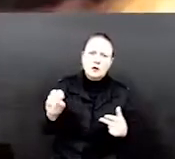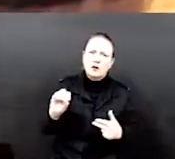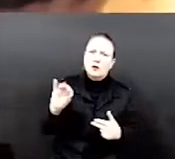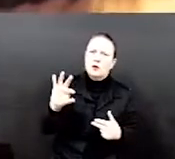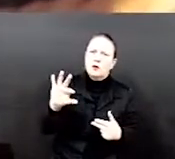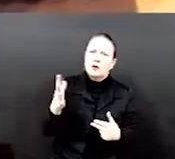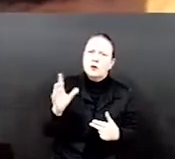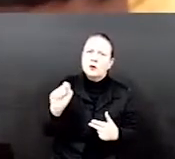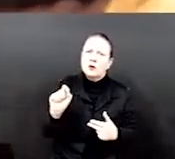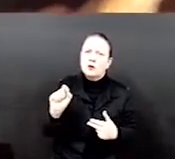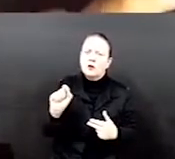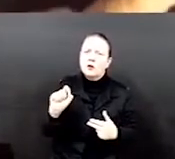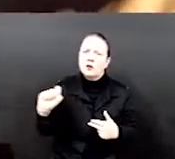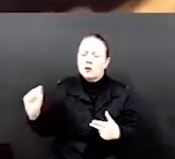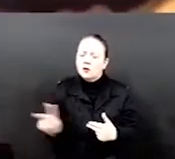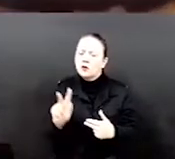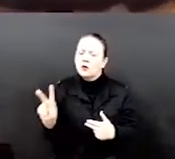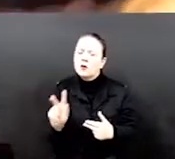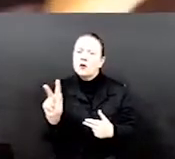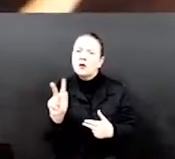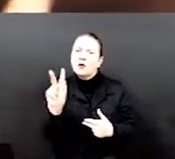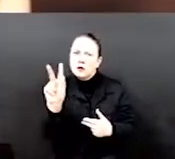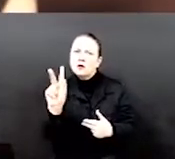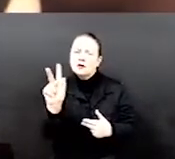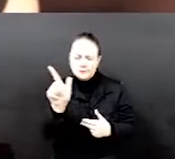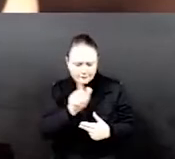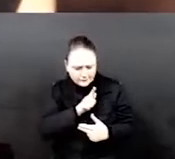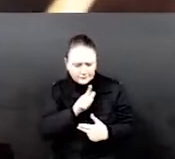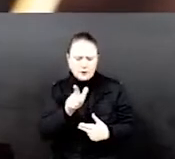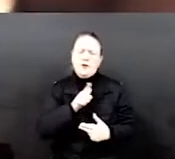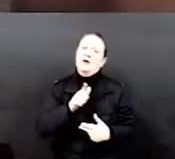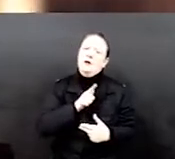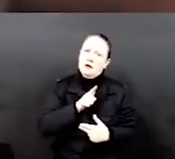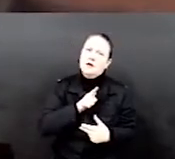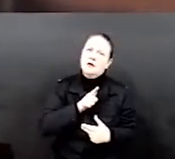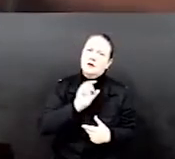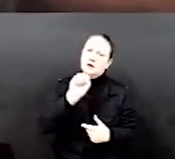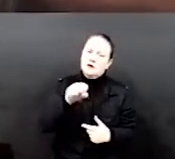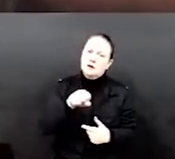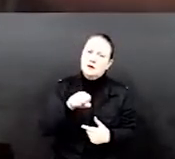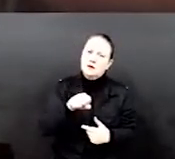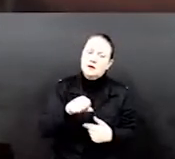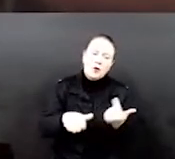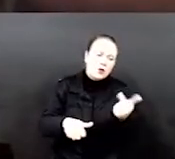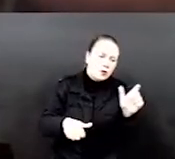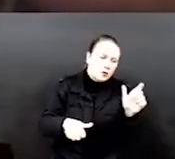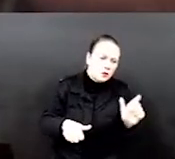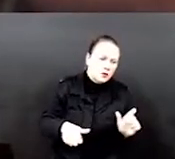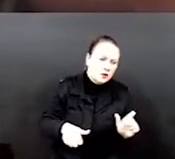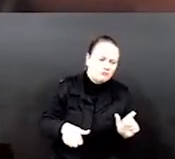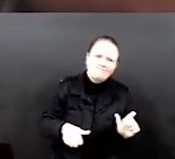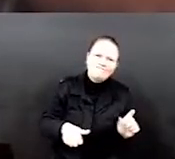que valoram isso, né? Quer dizer, vale a pena a vida, algumas pessoas não vale a pena,